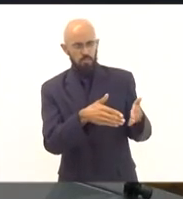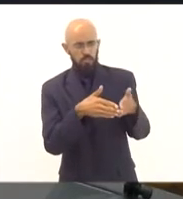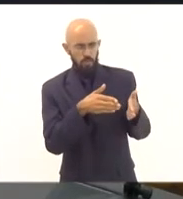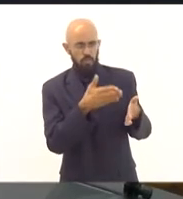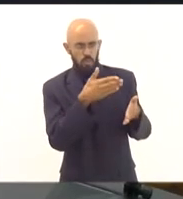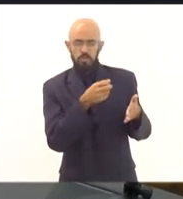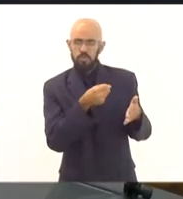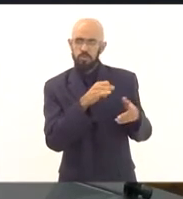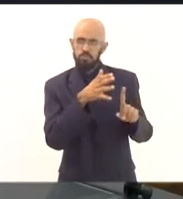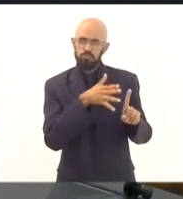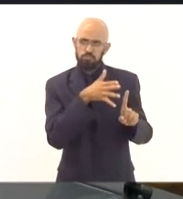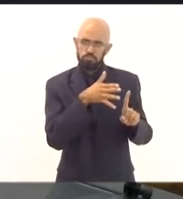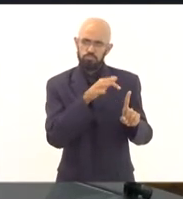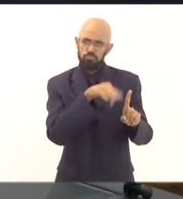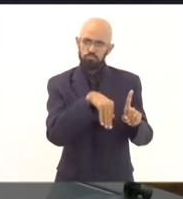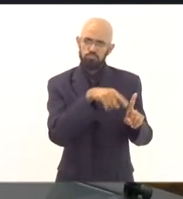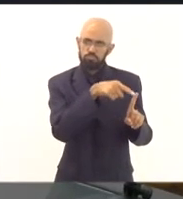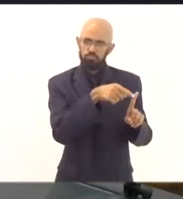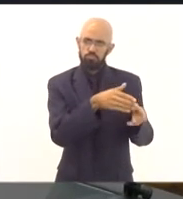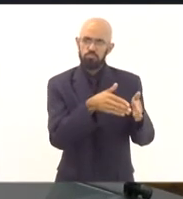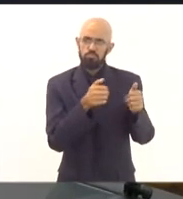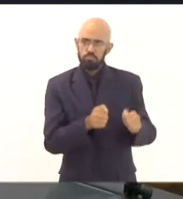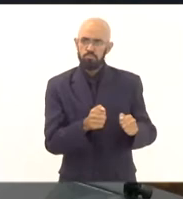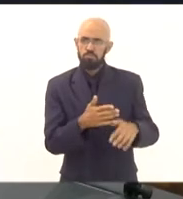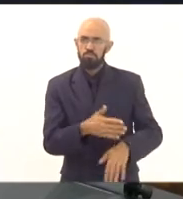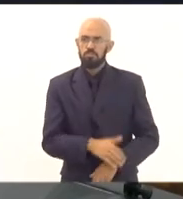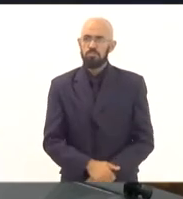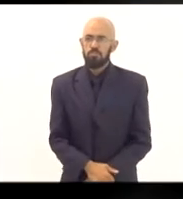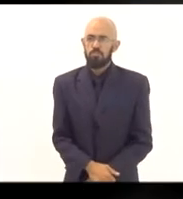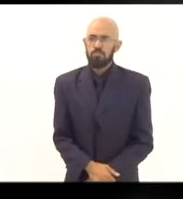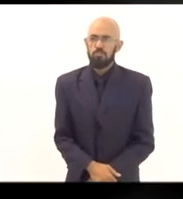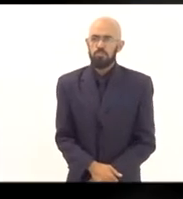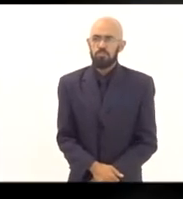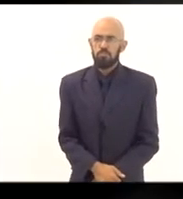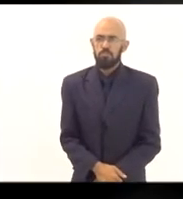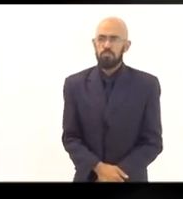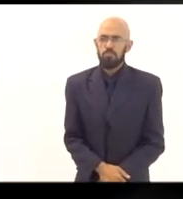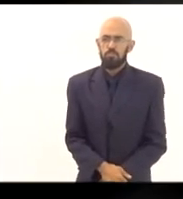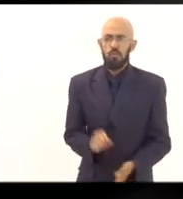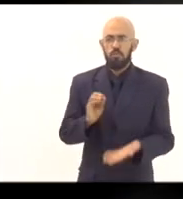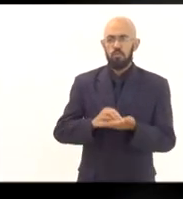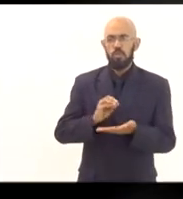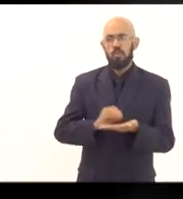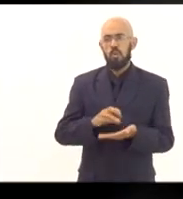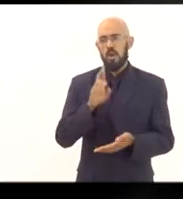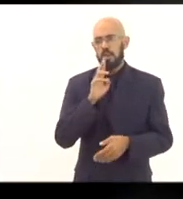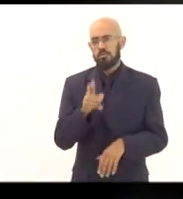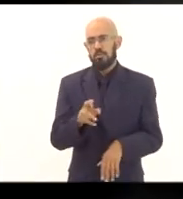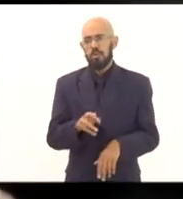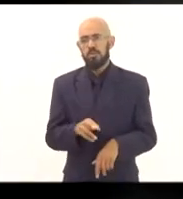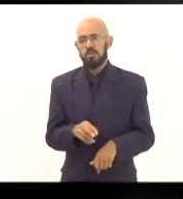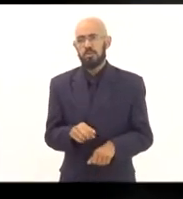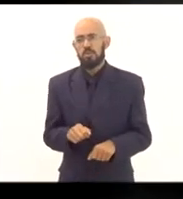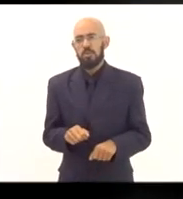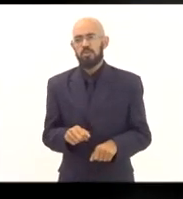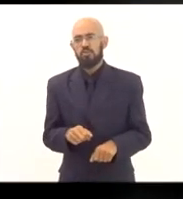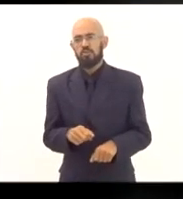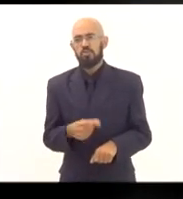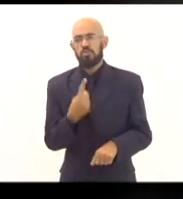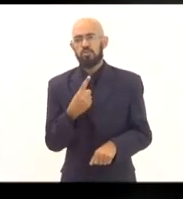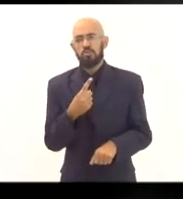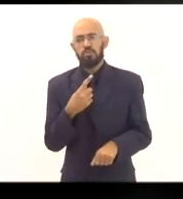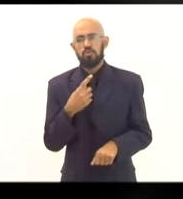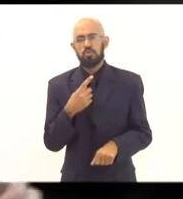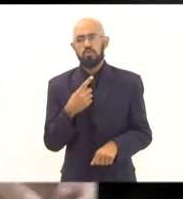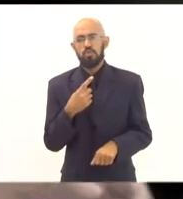se tem mais alguma o telefone ficou faltando responder uma questionamento do deputado